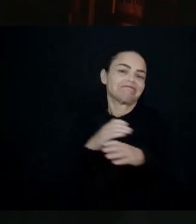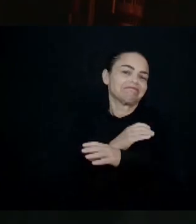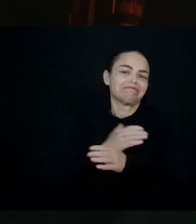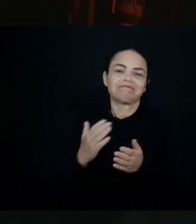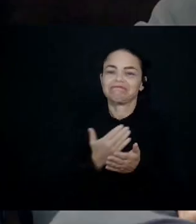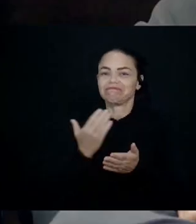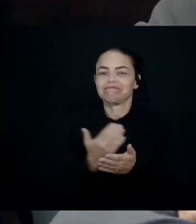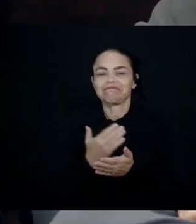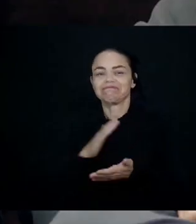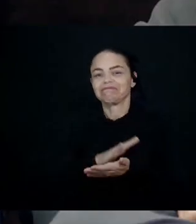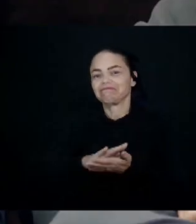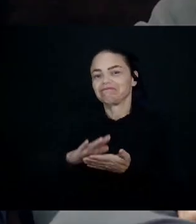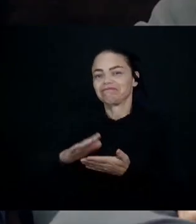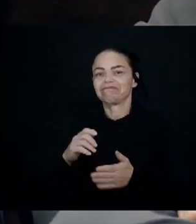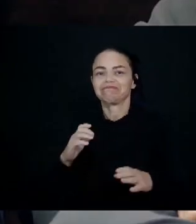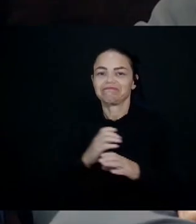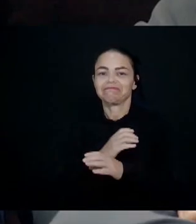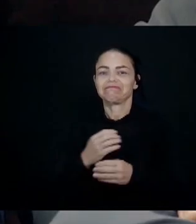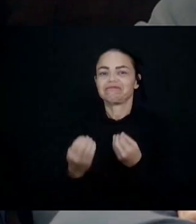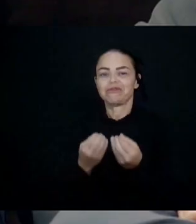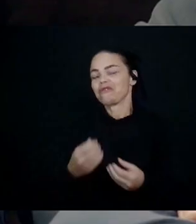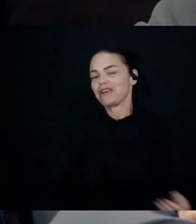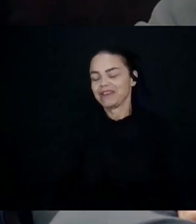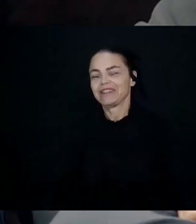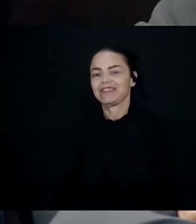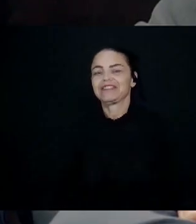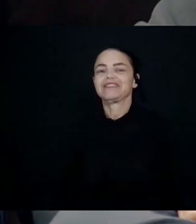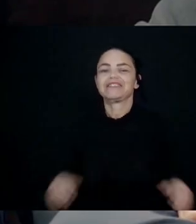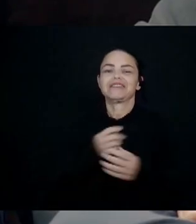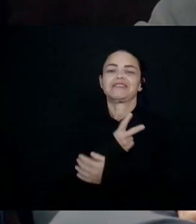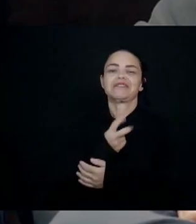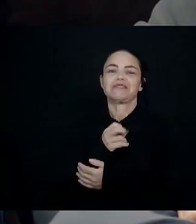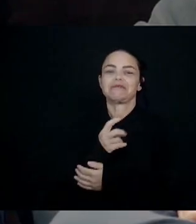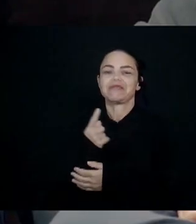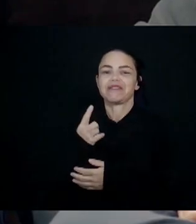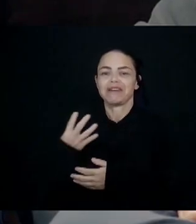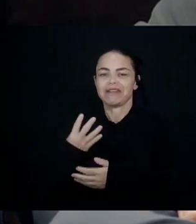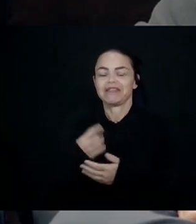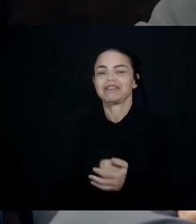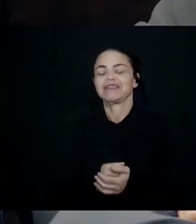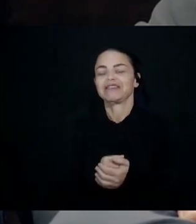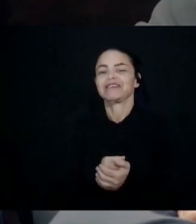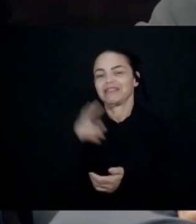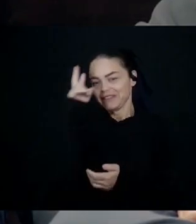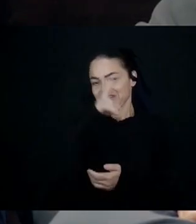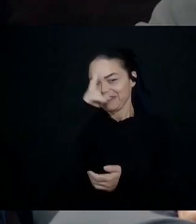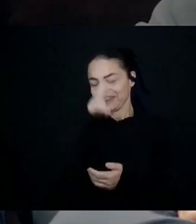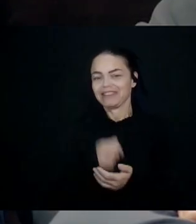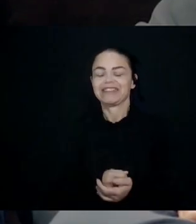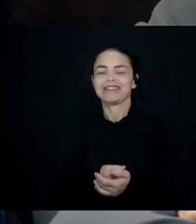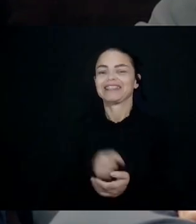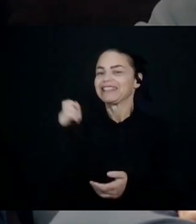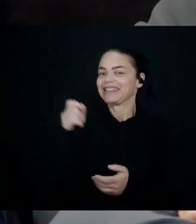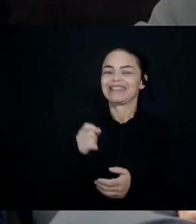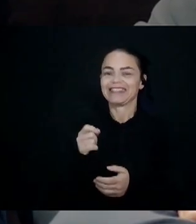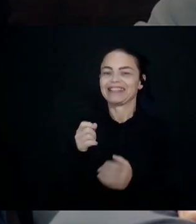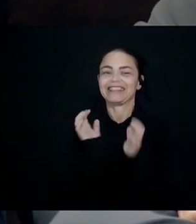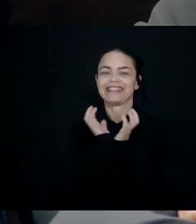aí? Então, o álbum de 2014, eu me lembro muito bem, né? Quem não lembra da Copa no